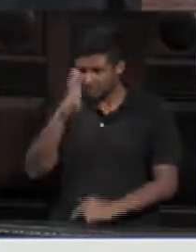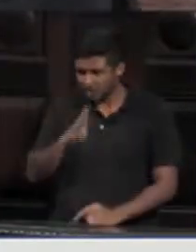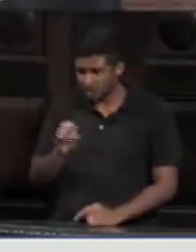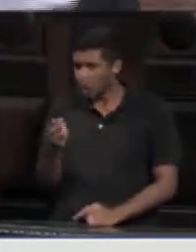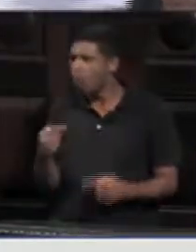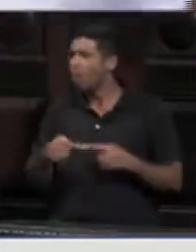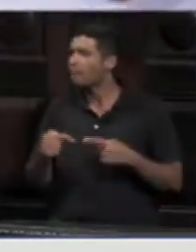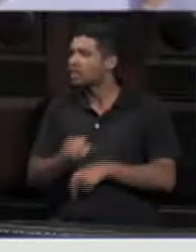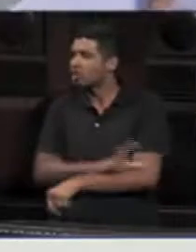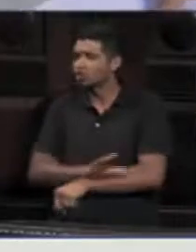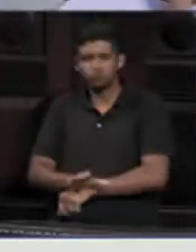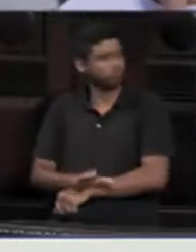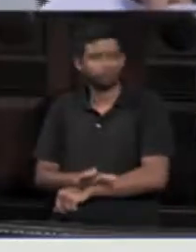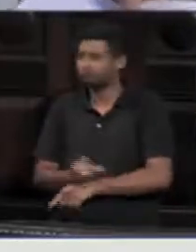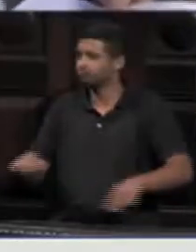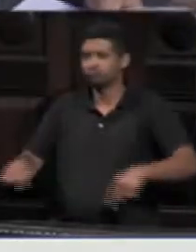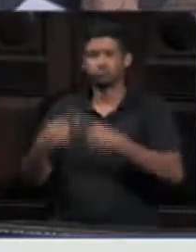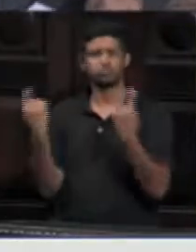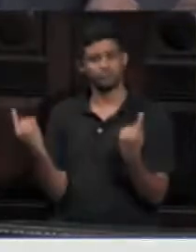isso que eu quero,